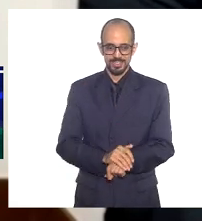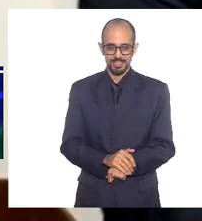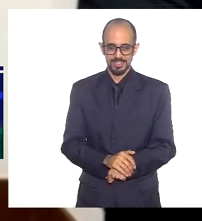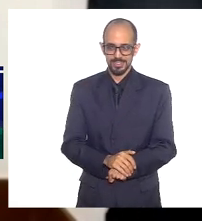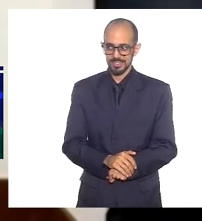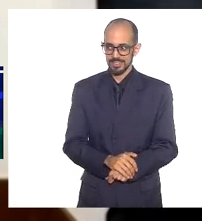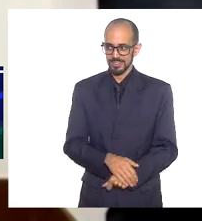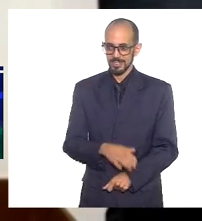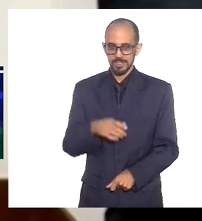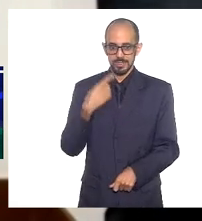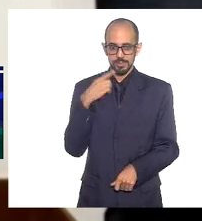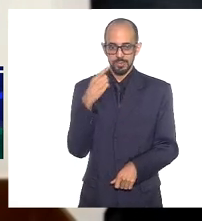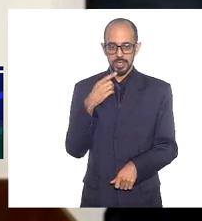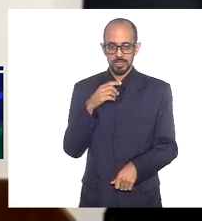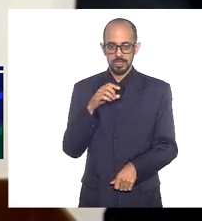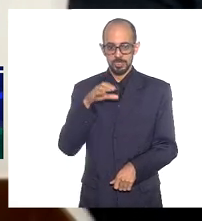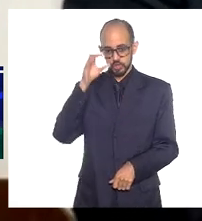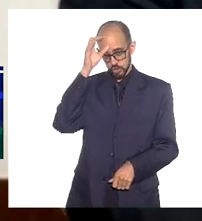Deputada Tia Ju.